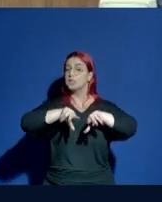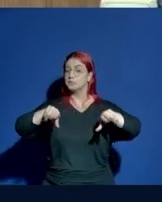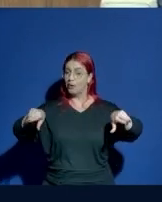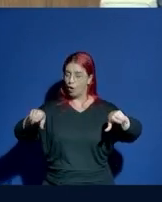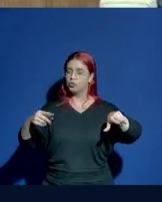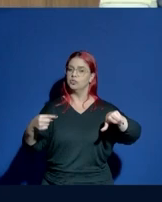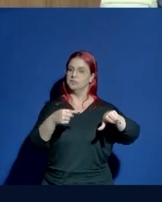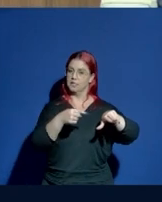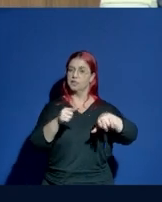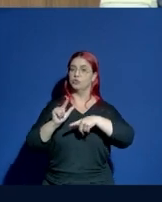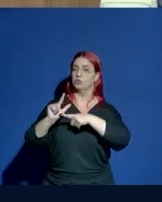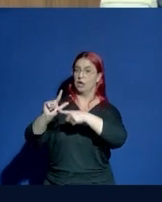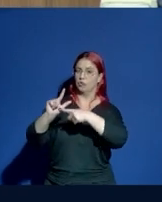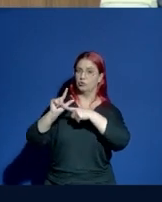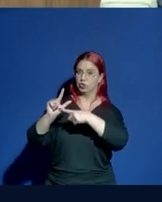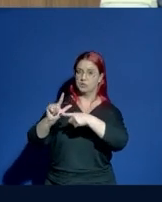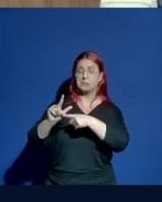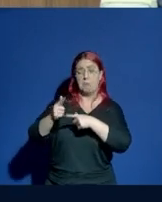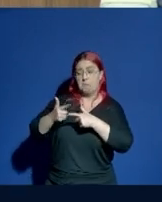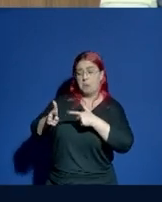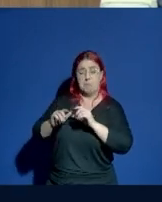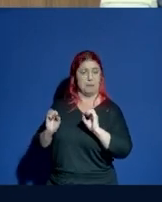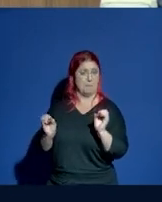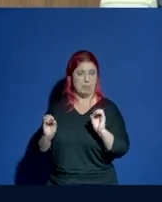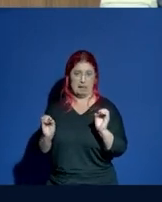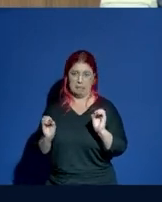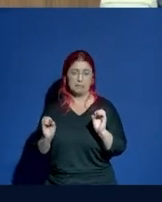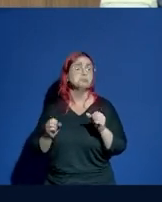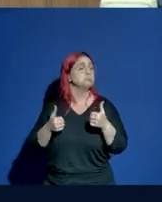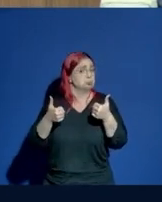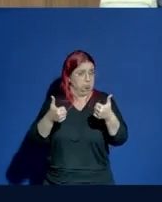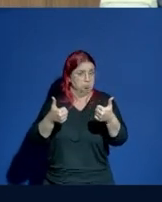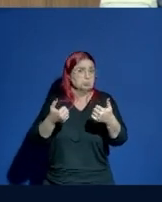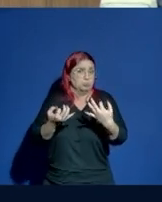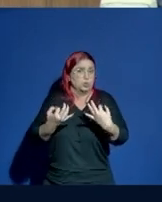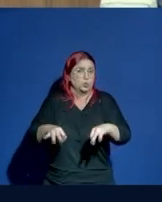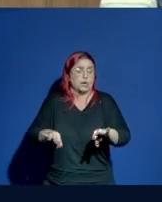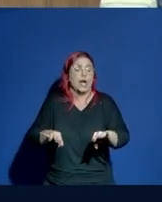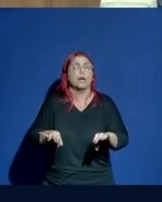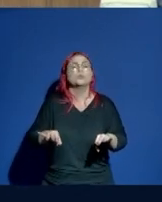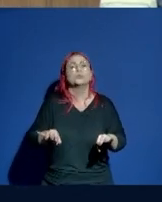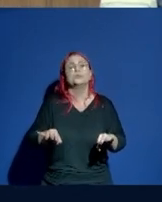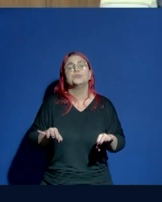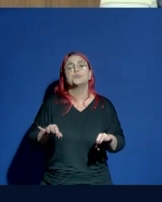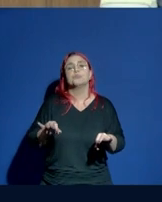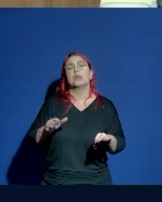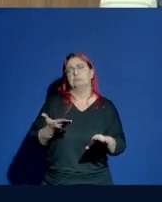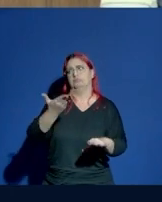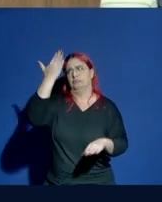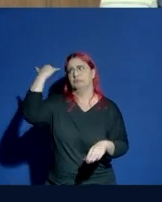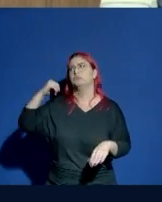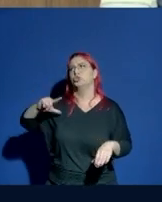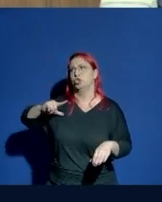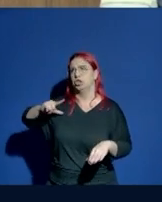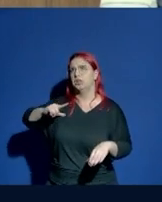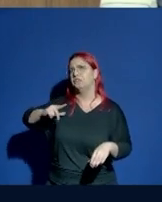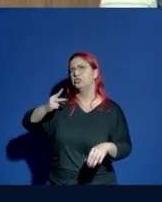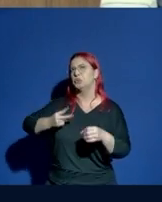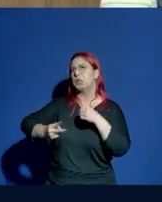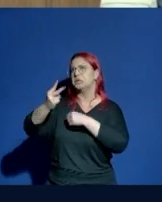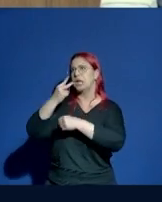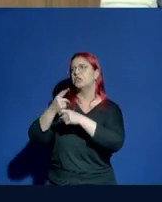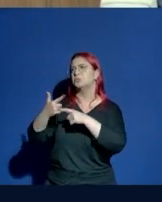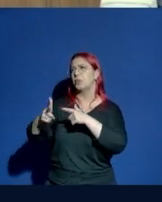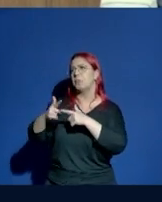a parte logística não representa problema Estamos bem já tivemos dificuldades acerca de dois anos